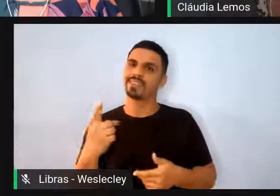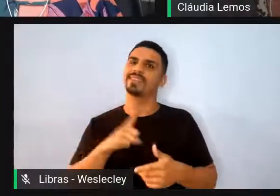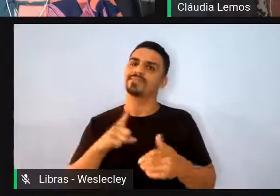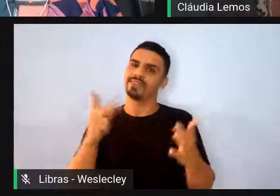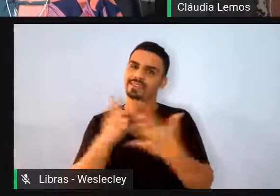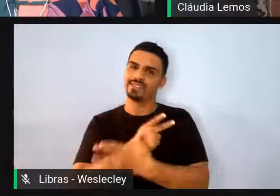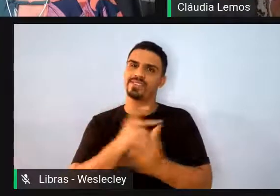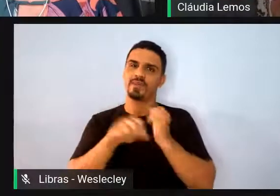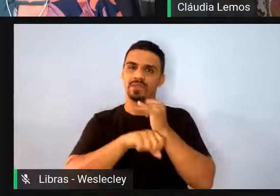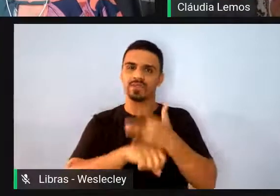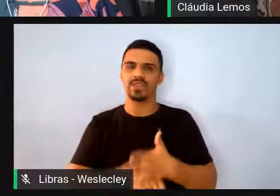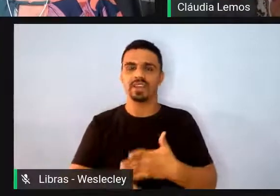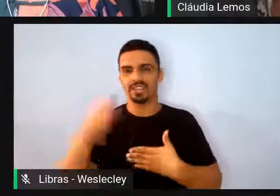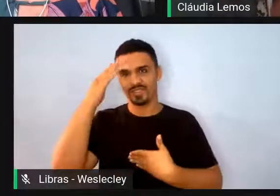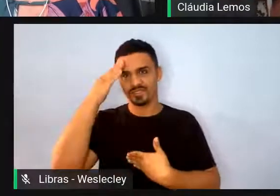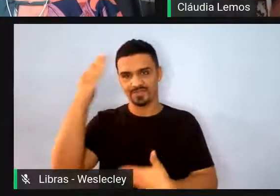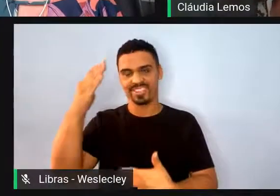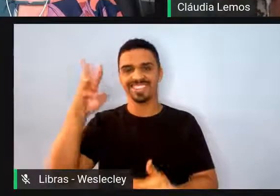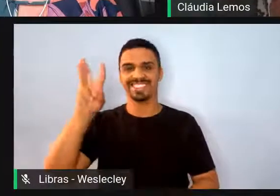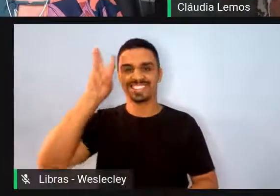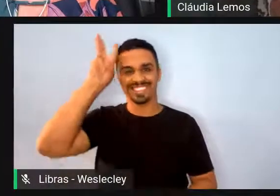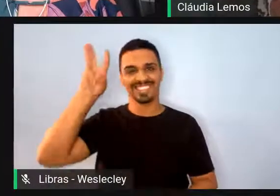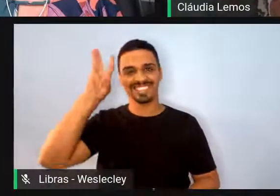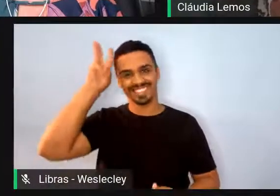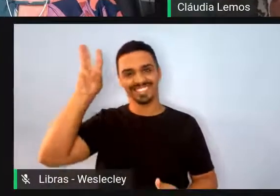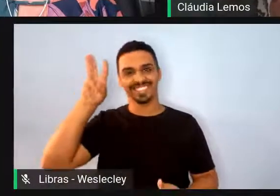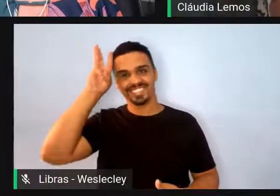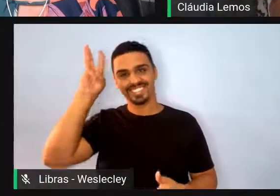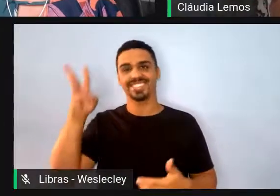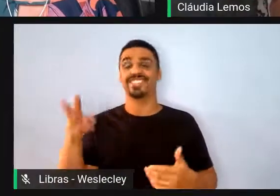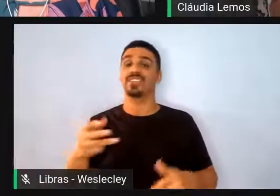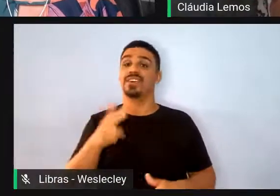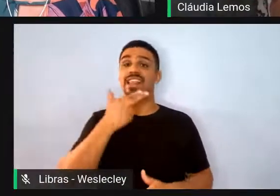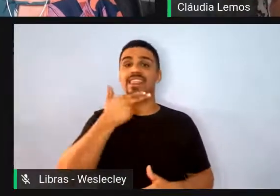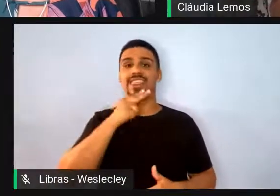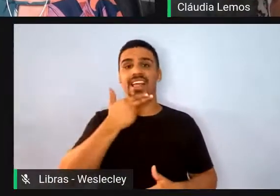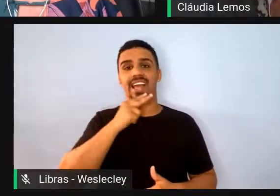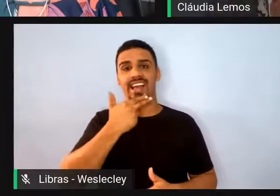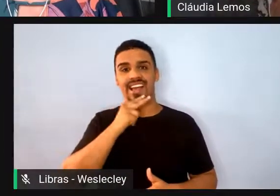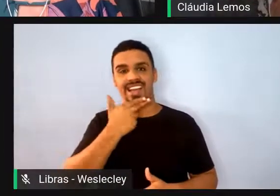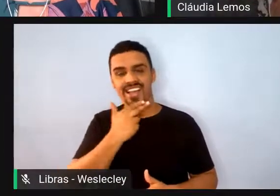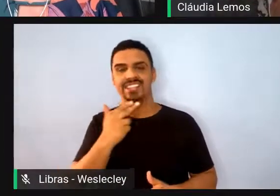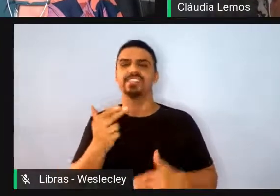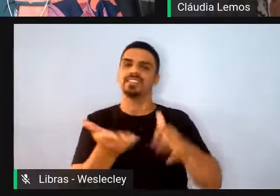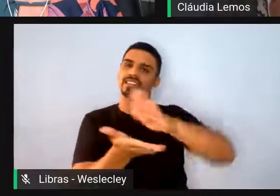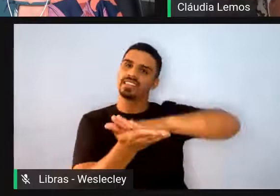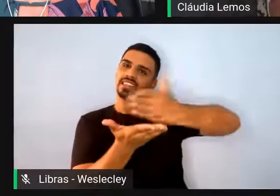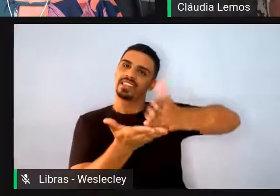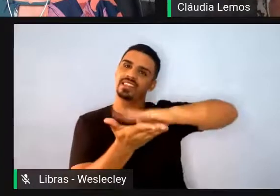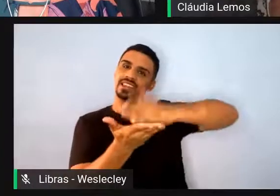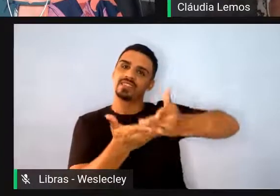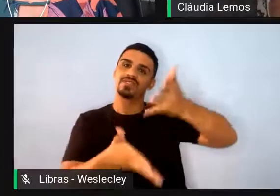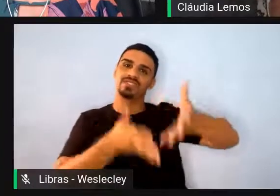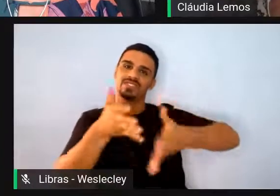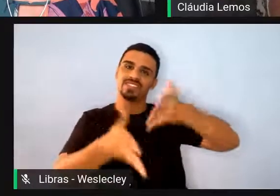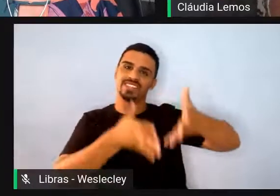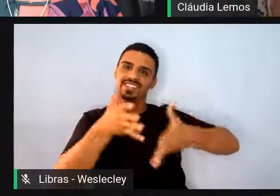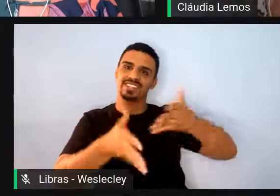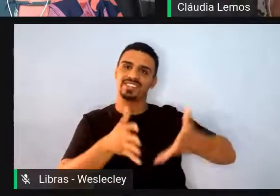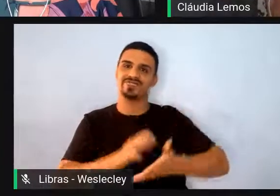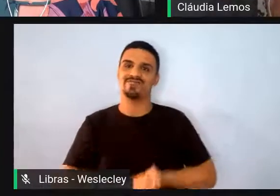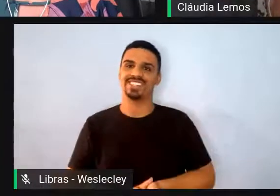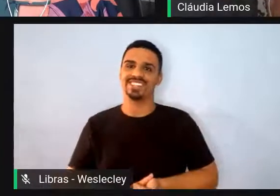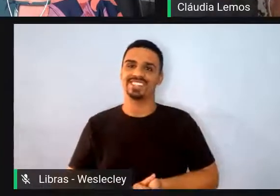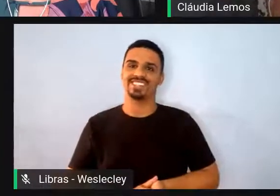gente. Obrigada ao Wesley Clay e obrigada a Nádia, que fizeram aí a nossa tradução de Libras. Obrigada a